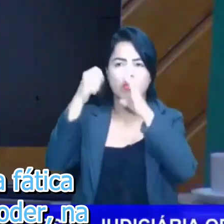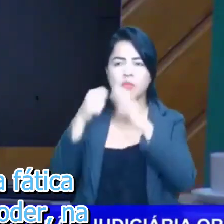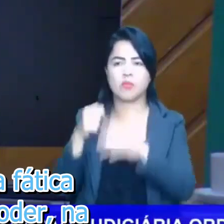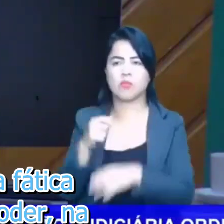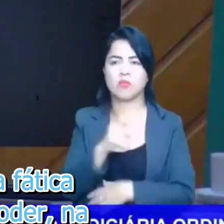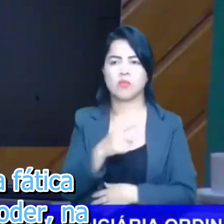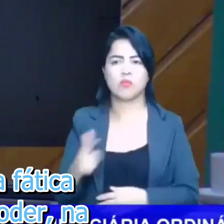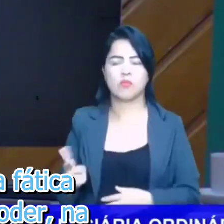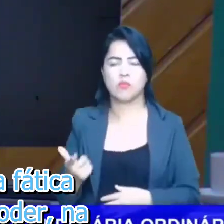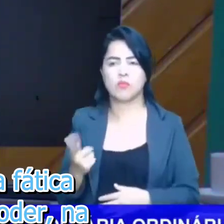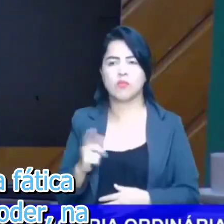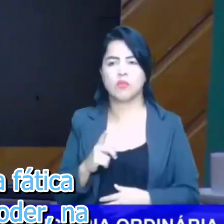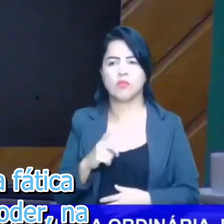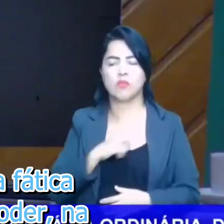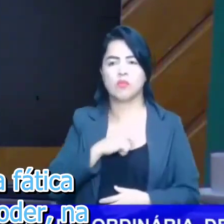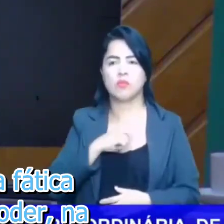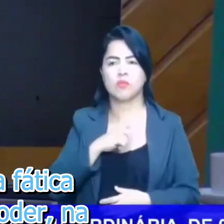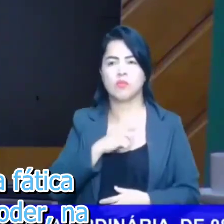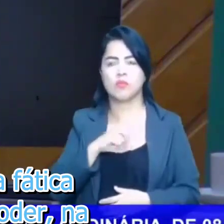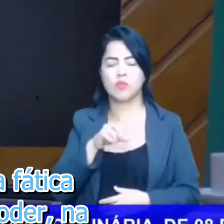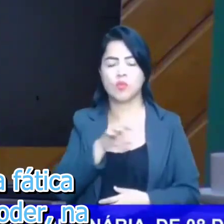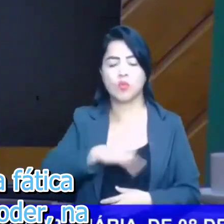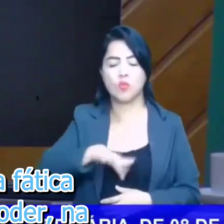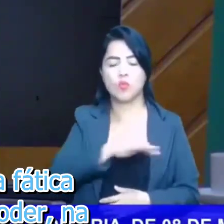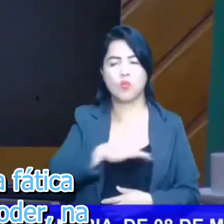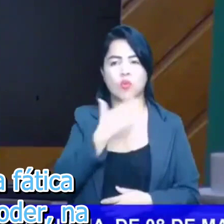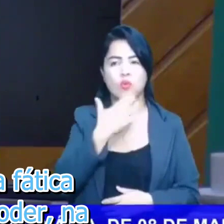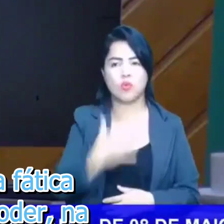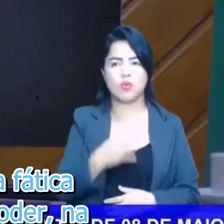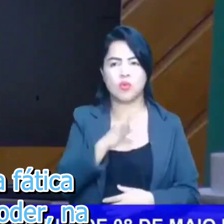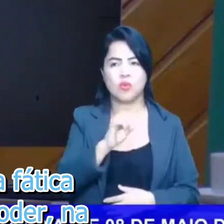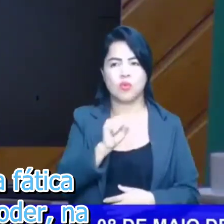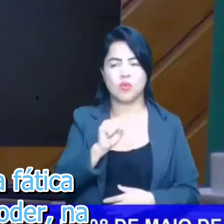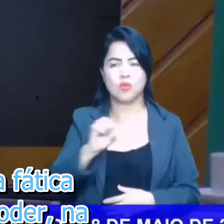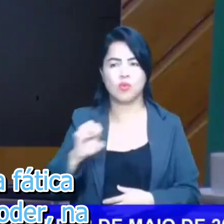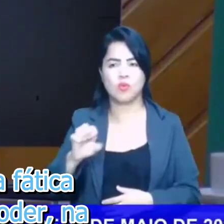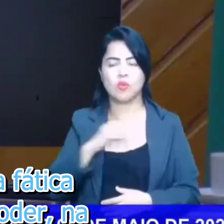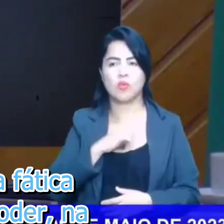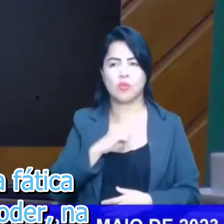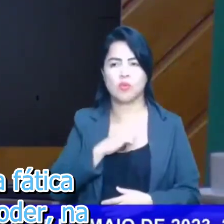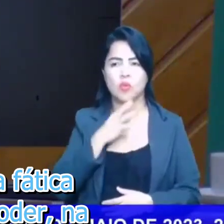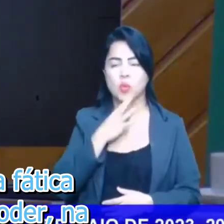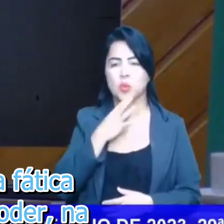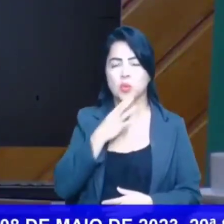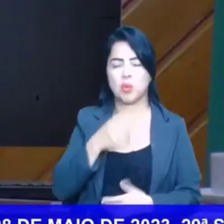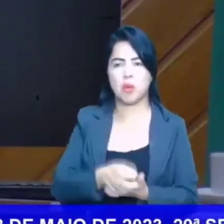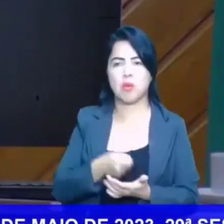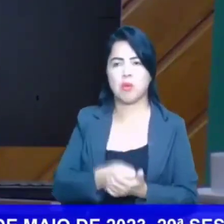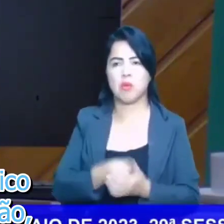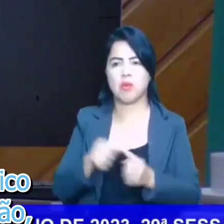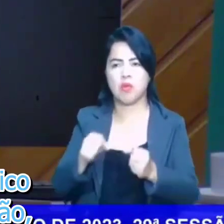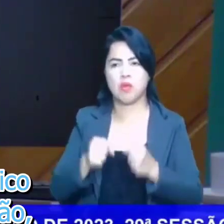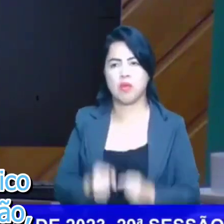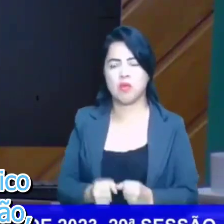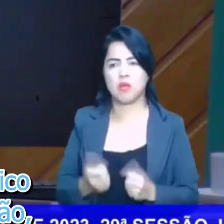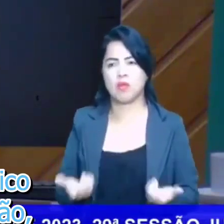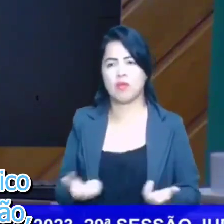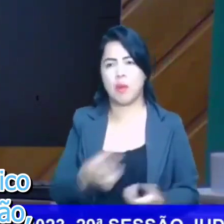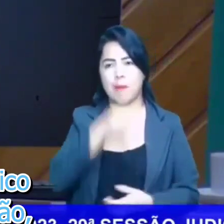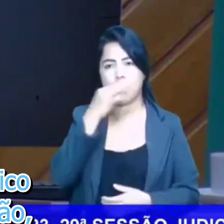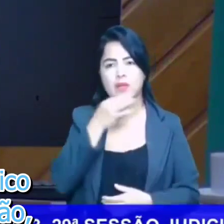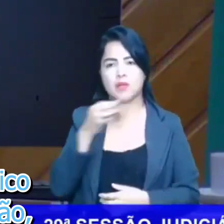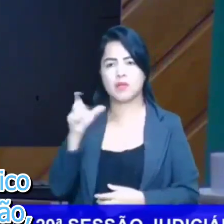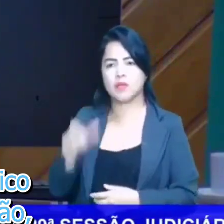ou não se encaixa, na moldura fática definida pelo TSE para reconhecer eventual abuso de poder na hipótese